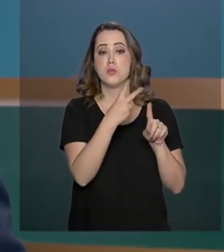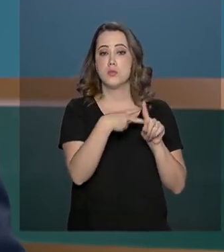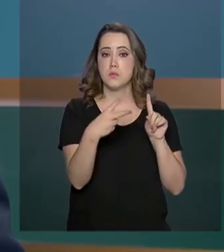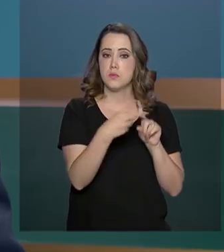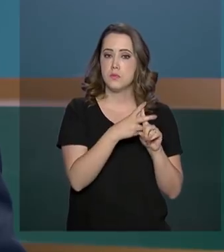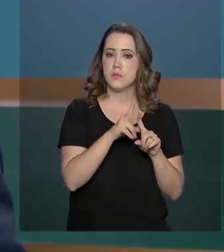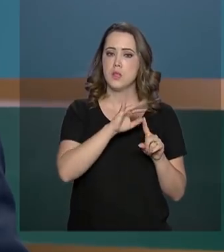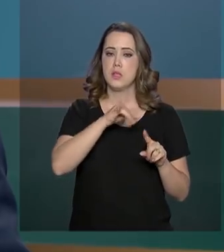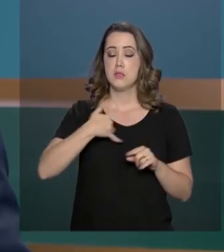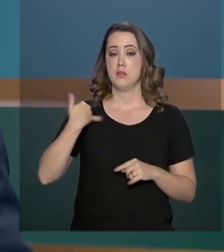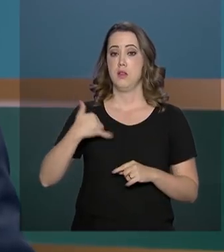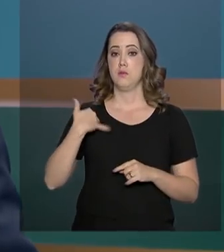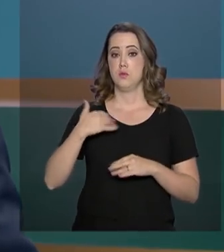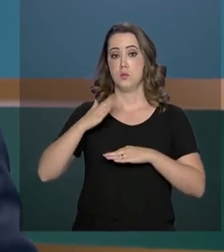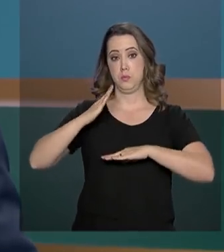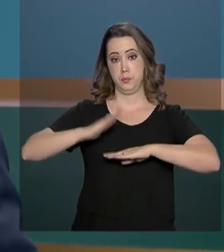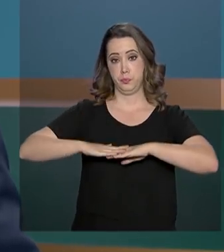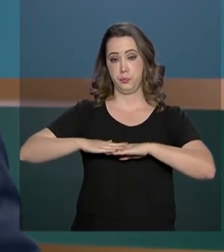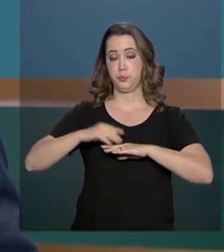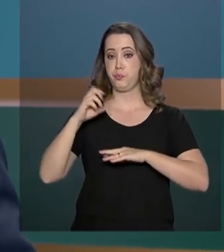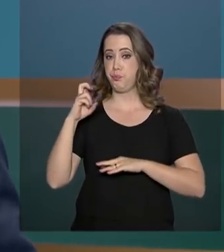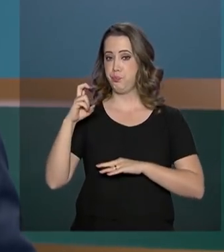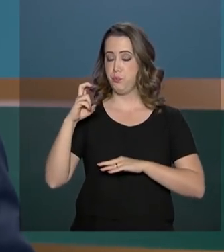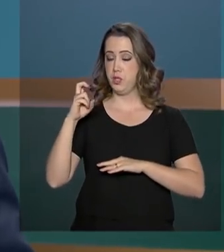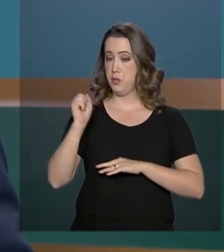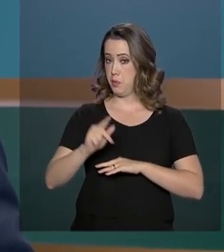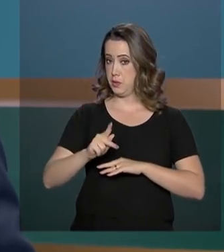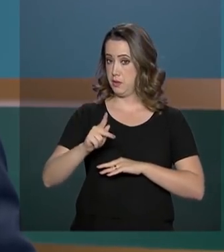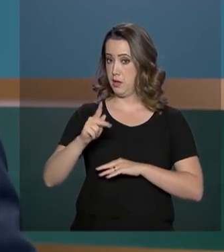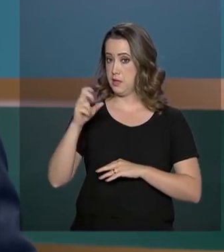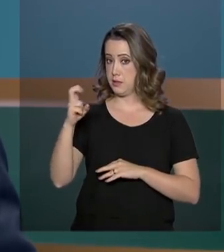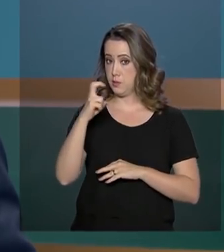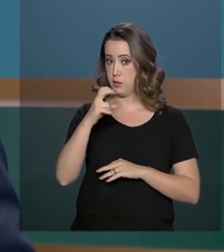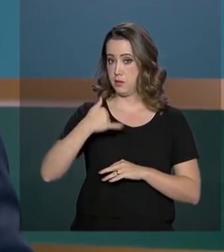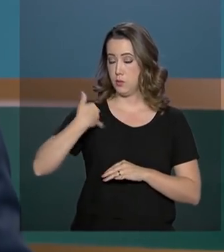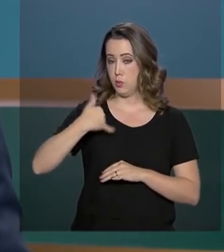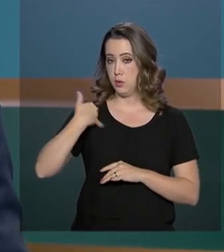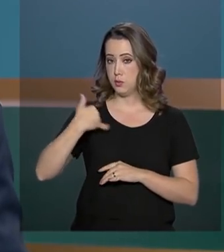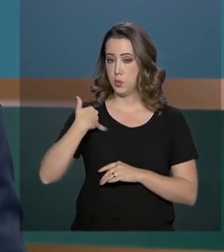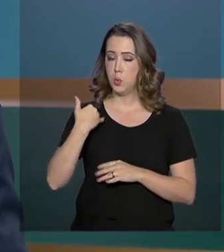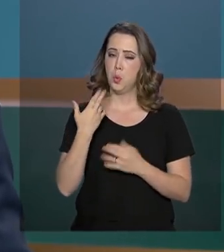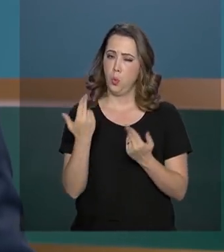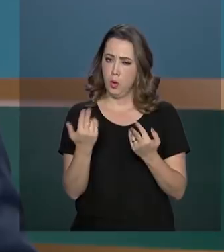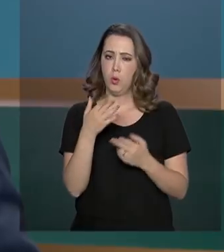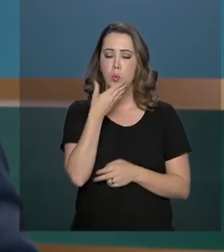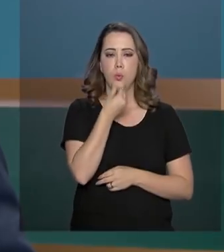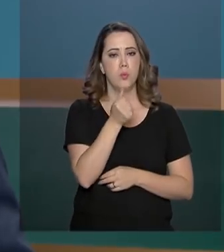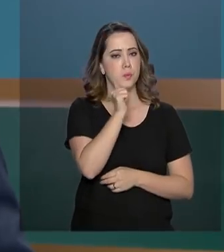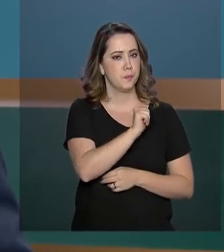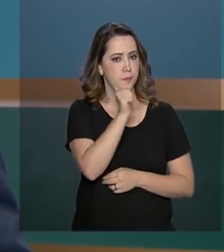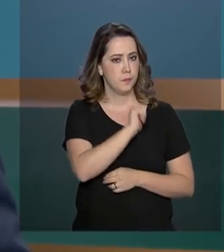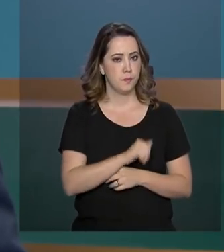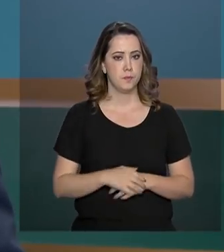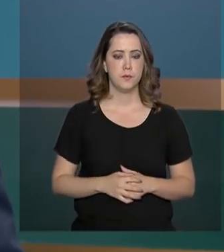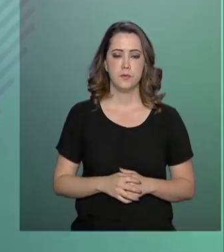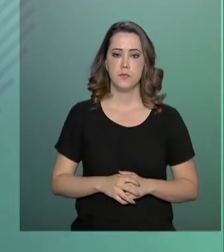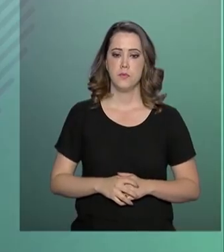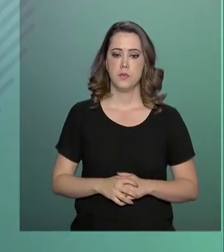e prevê idade mínima de aposentadoria de 55 anos para a categoria, tanto para homens como para mulheres.